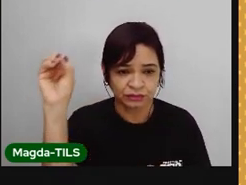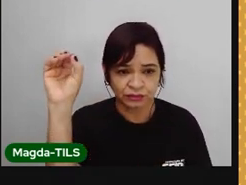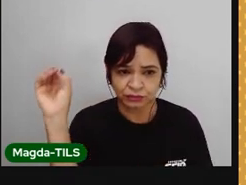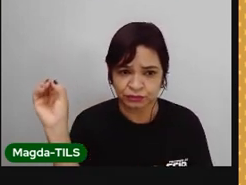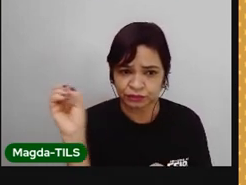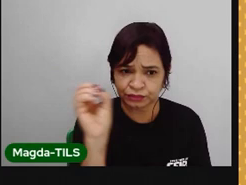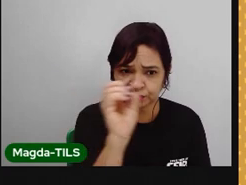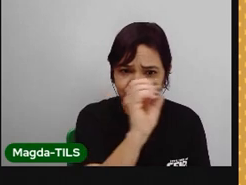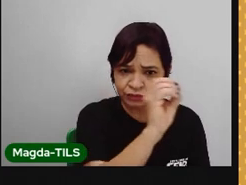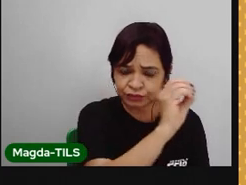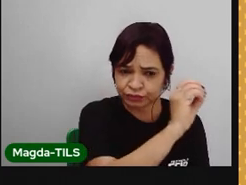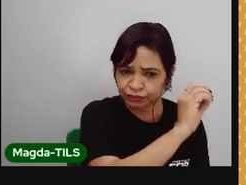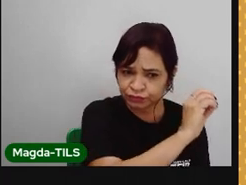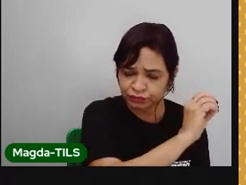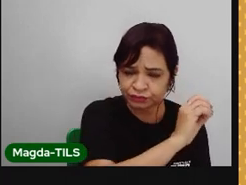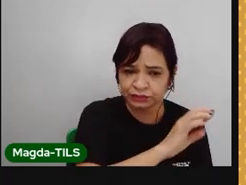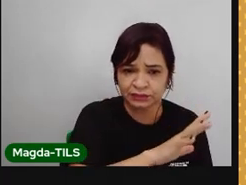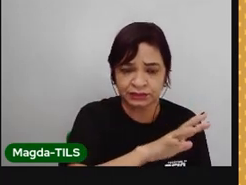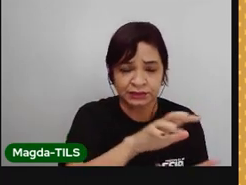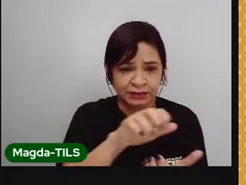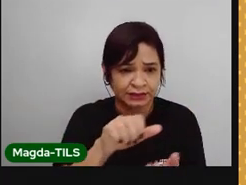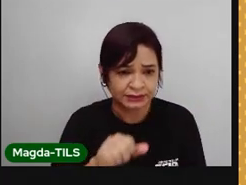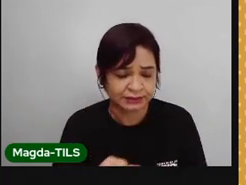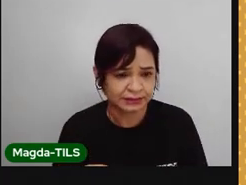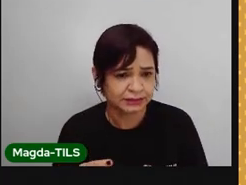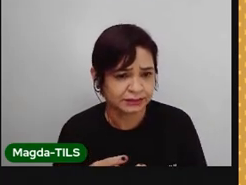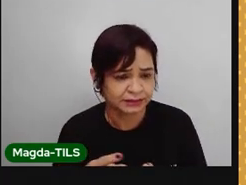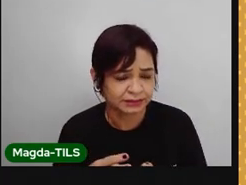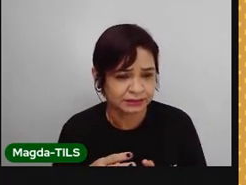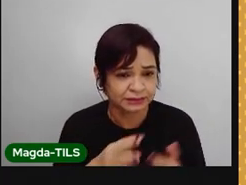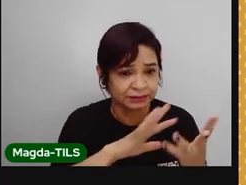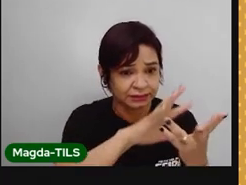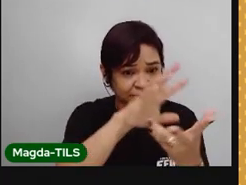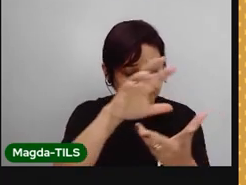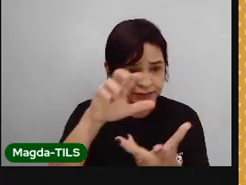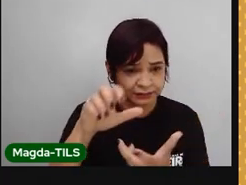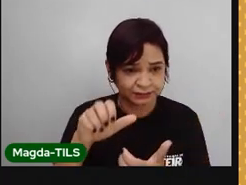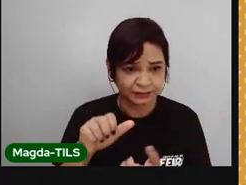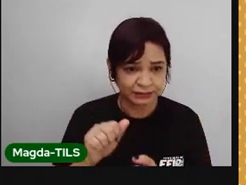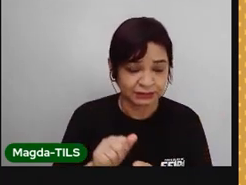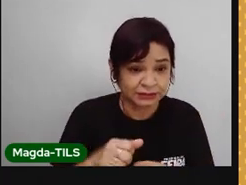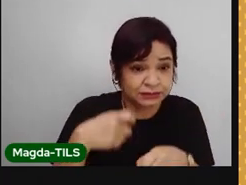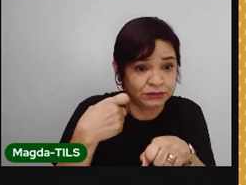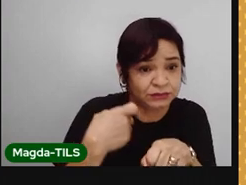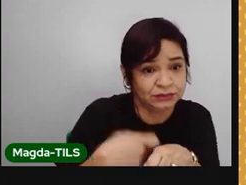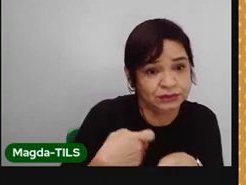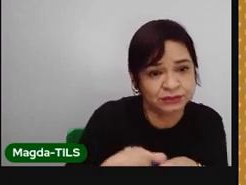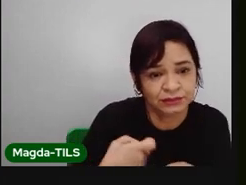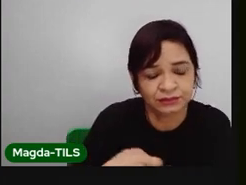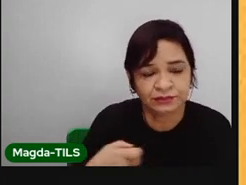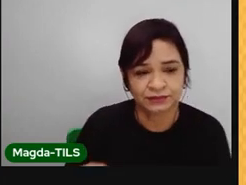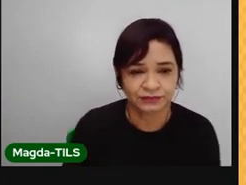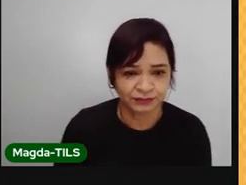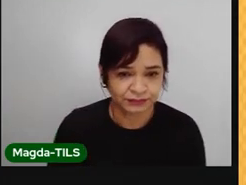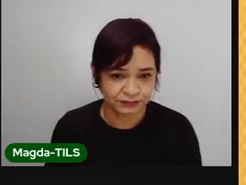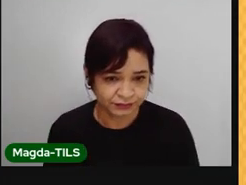rochosos. A Terra é o terceiro planeta do Sistema Solar e é um planeta rochoso.